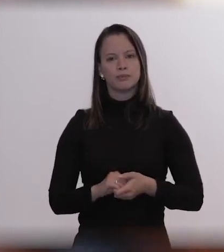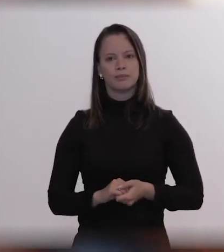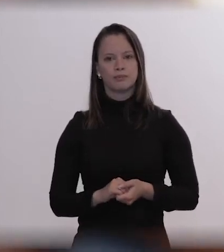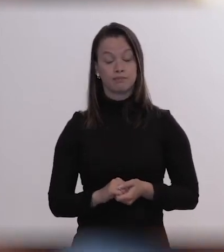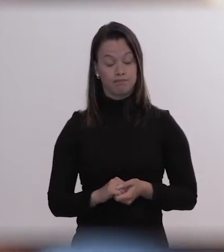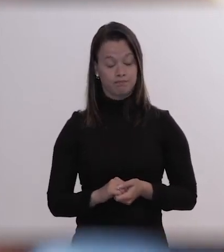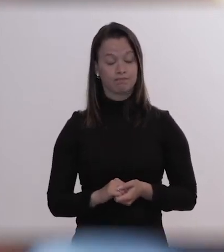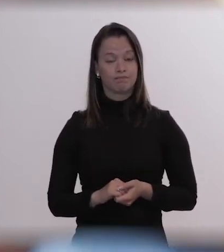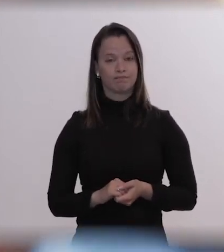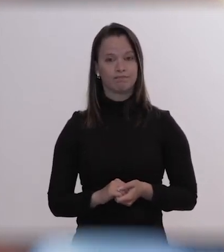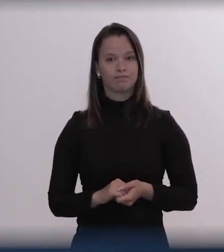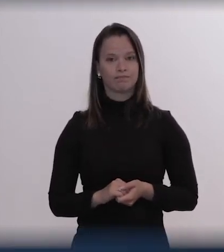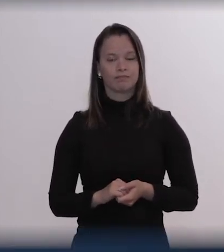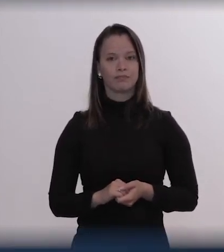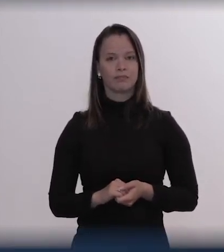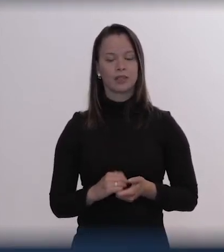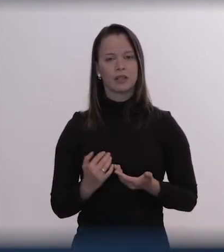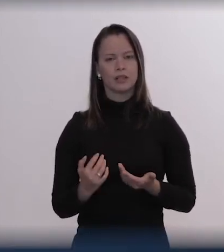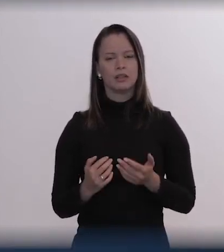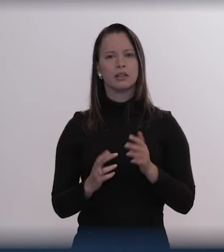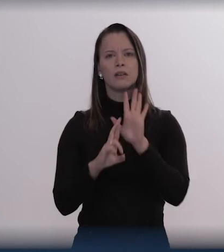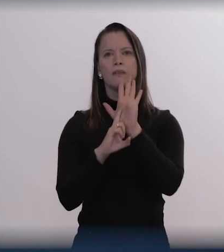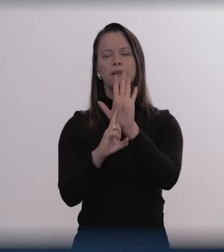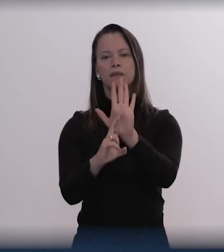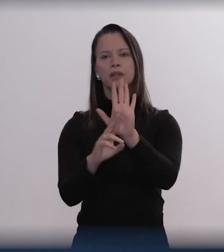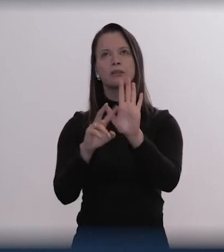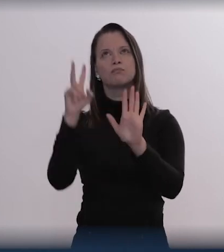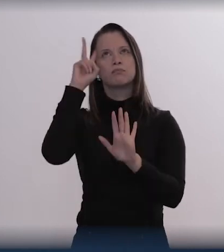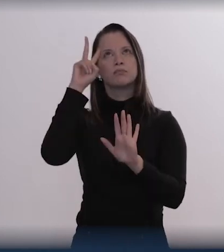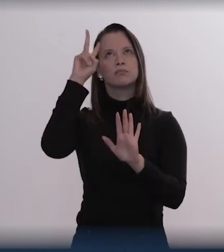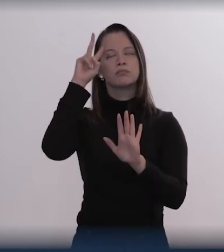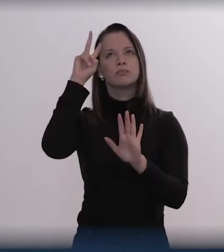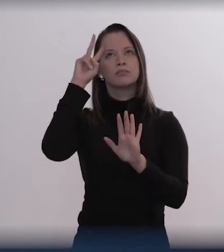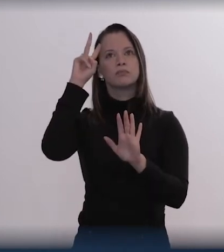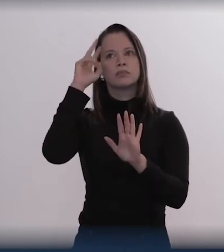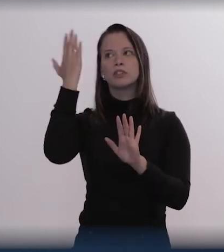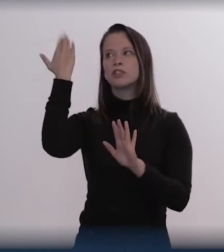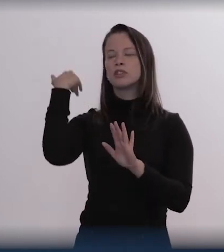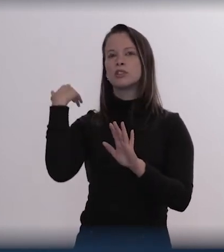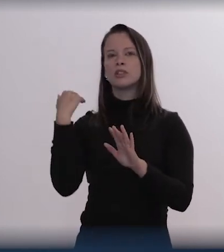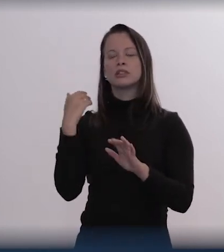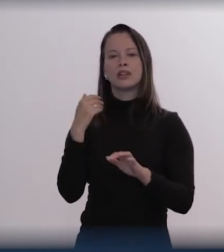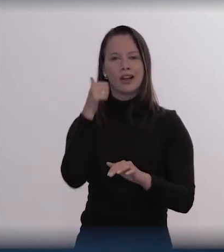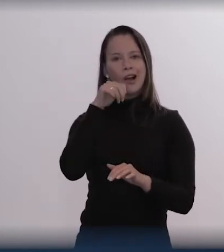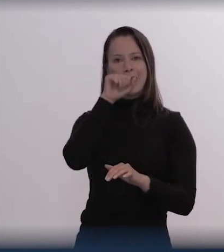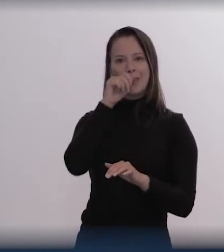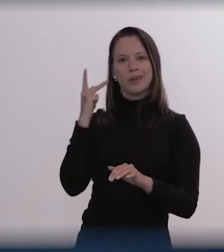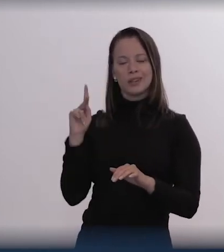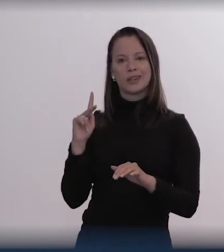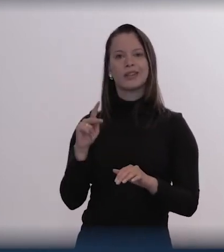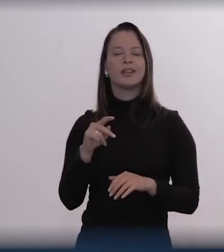Essa referência que ela faz dessa lembrança adolescente de ir para a escola, voltar para casa e se sentir como